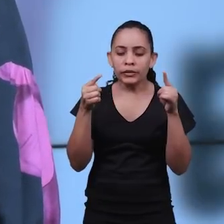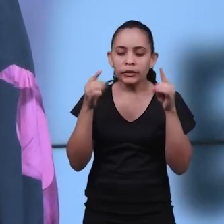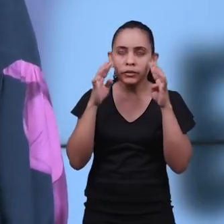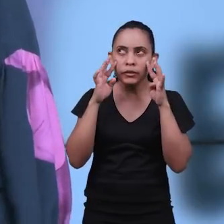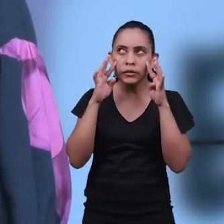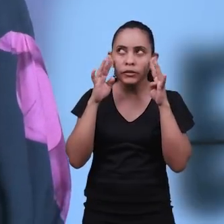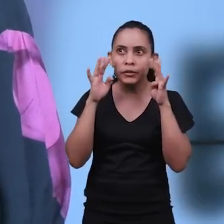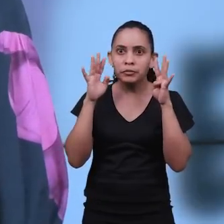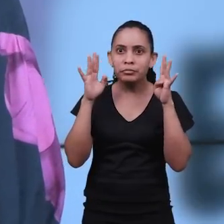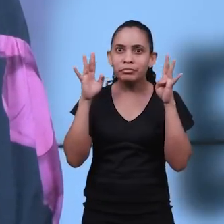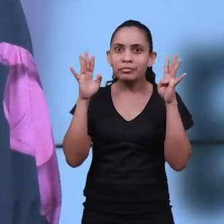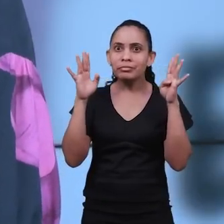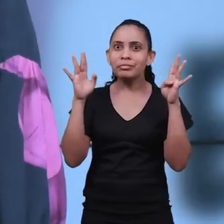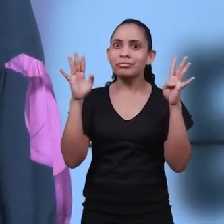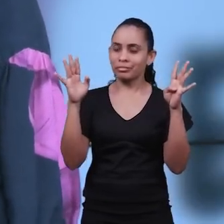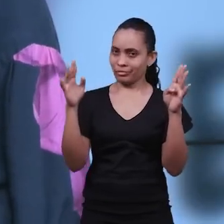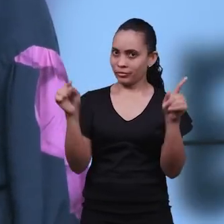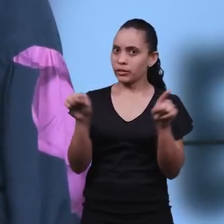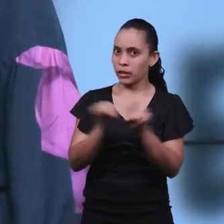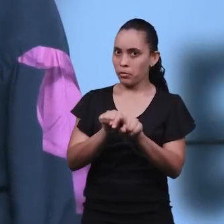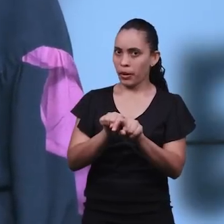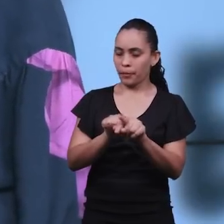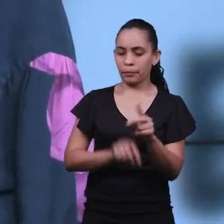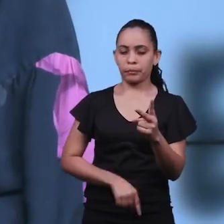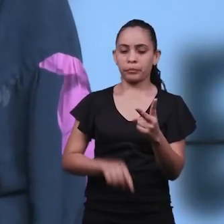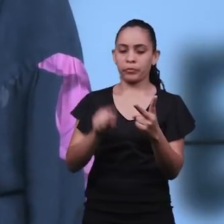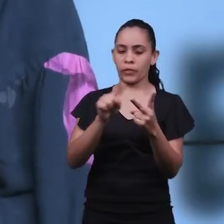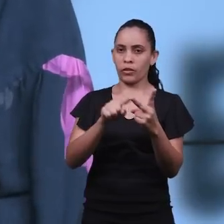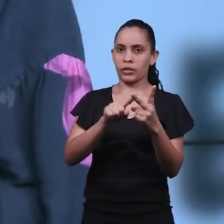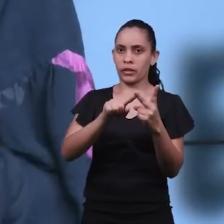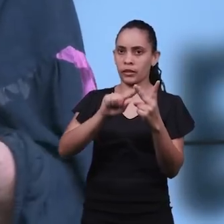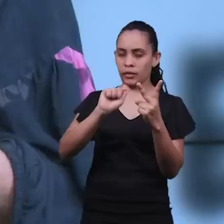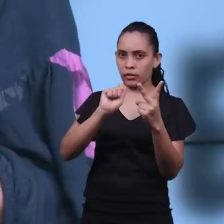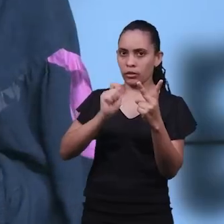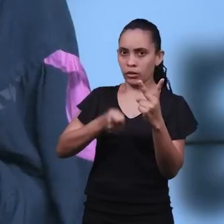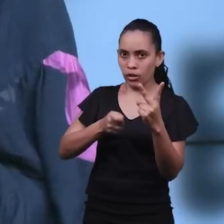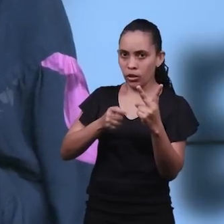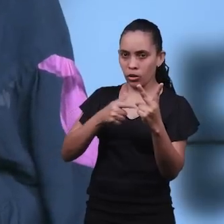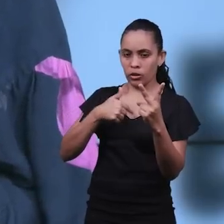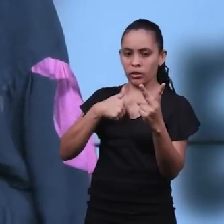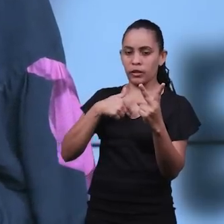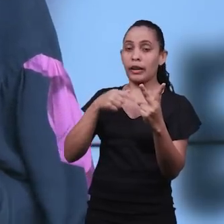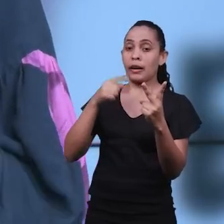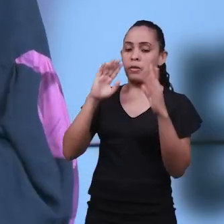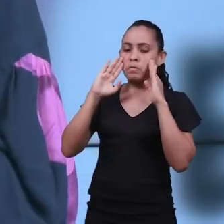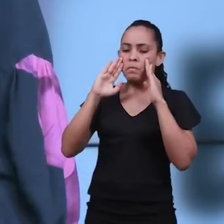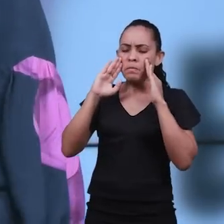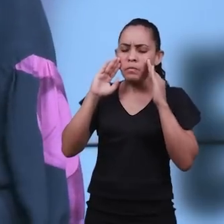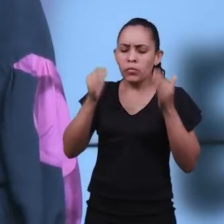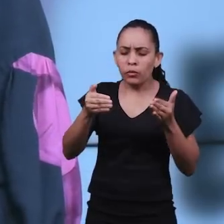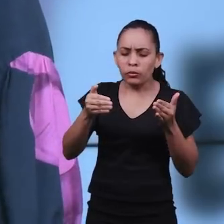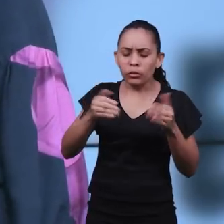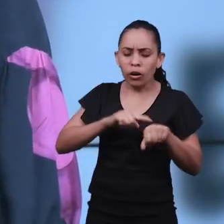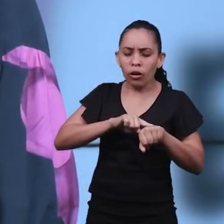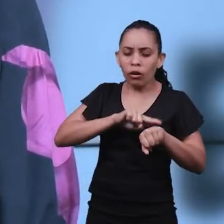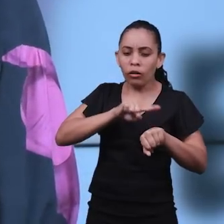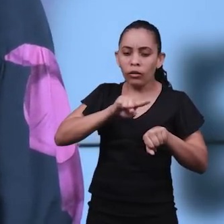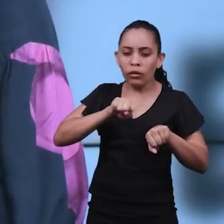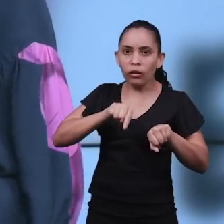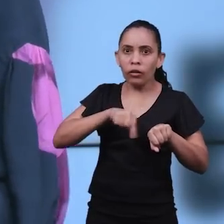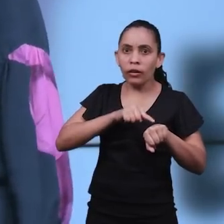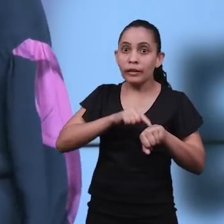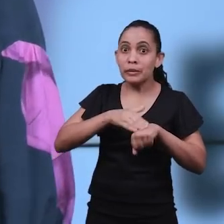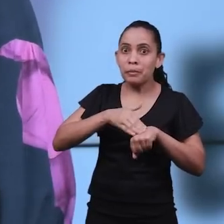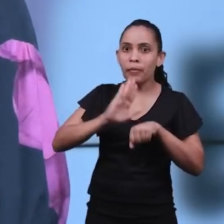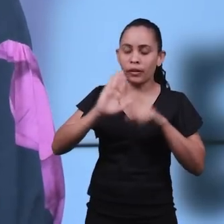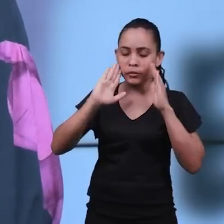atenção e deslocar para outro ponto. E o executivo nos permite manter a atenção de forma mais prolongada.